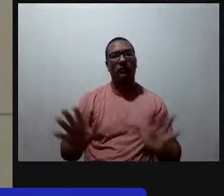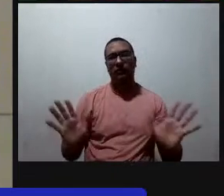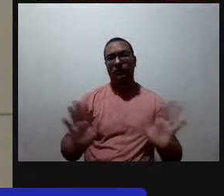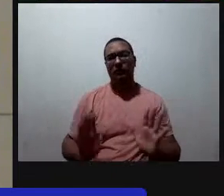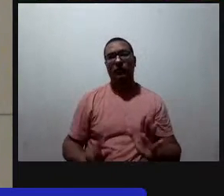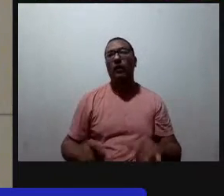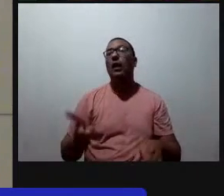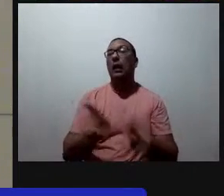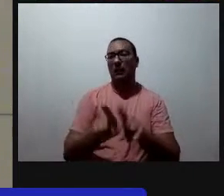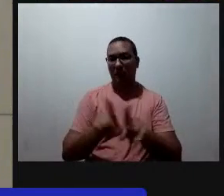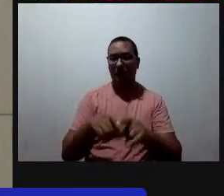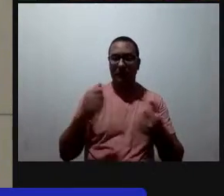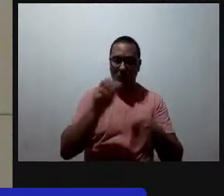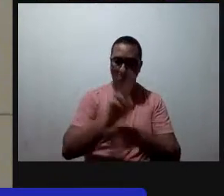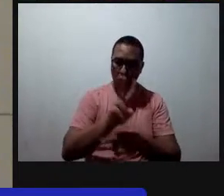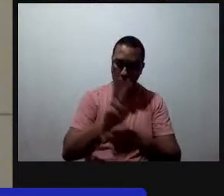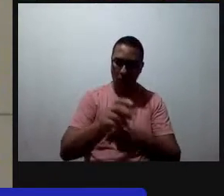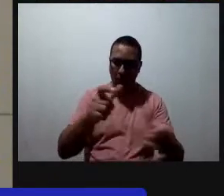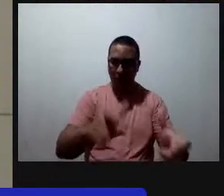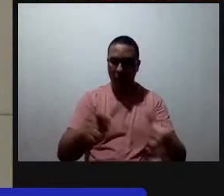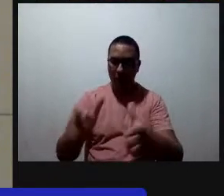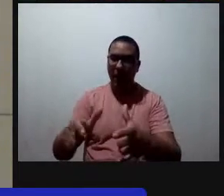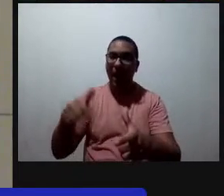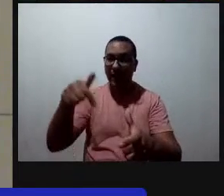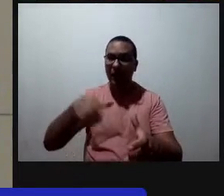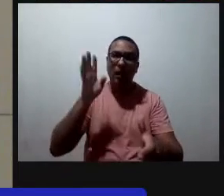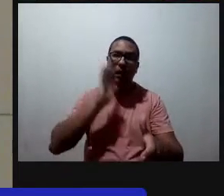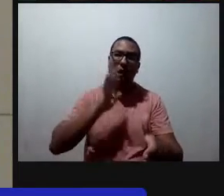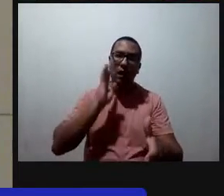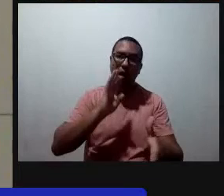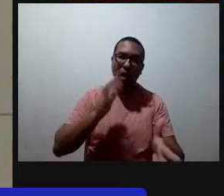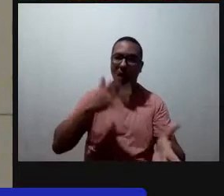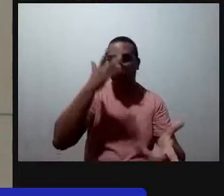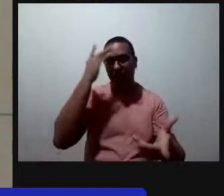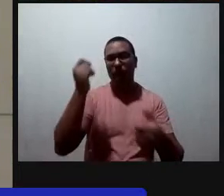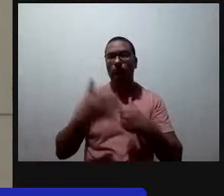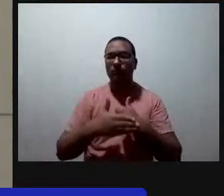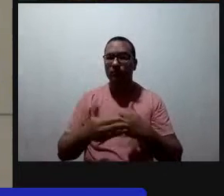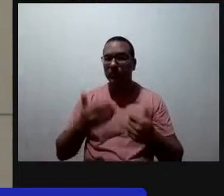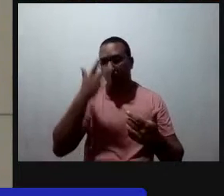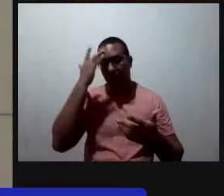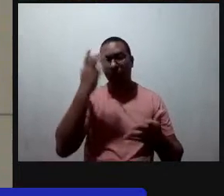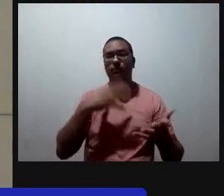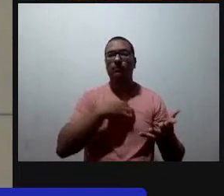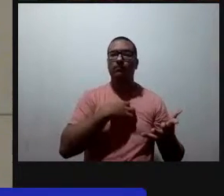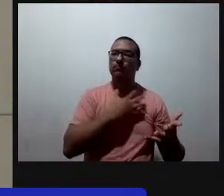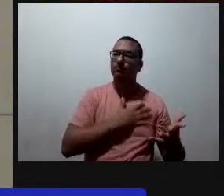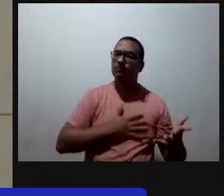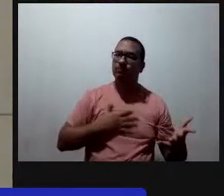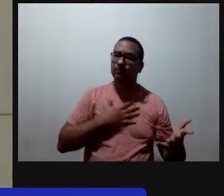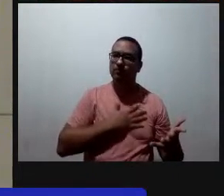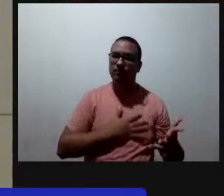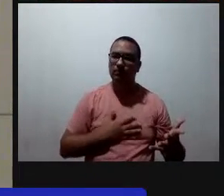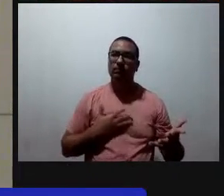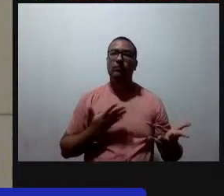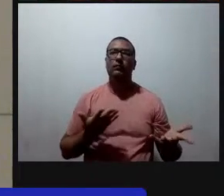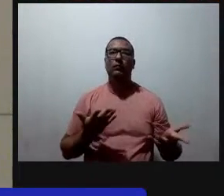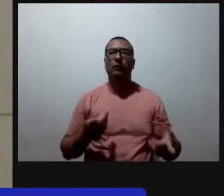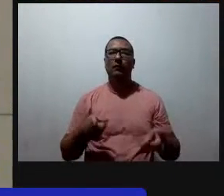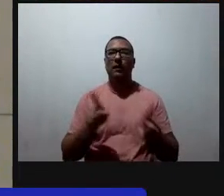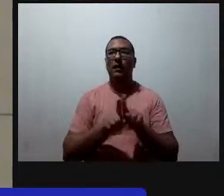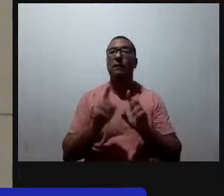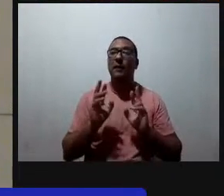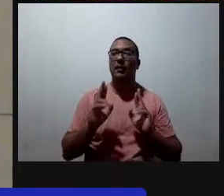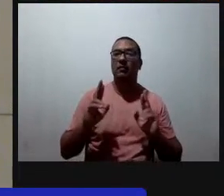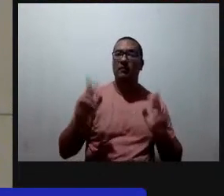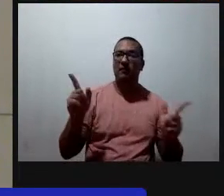lugar. Lugar bacana é aquele lugar agradável, aquele lugar que as pessoas, para diferenciar do meio ambiente, porque o meio